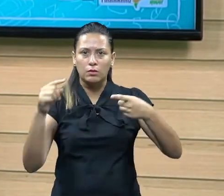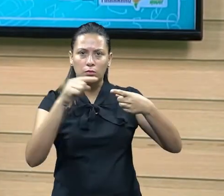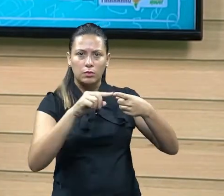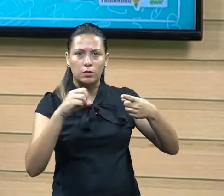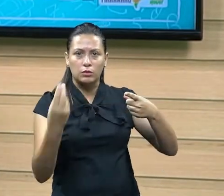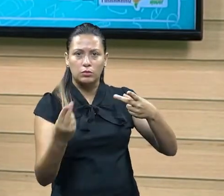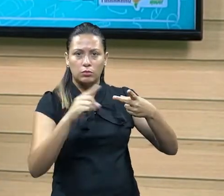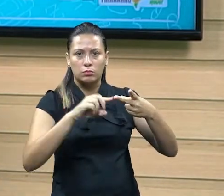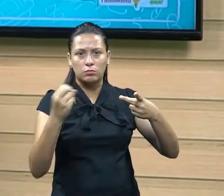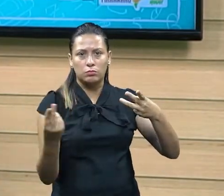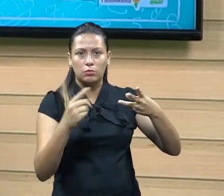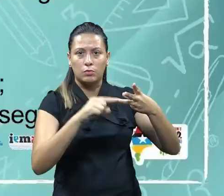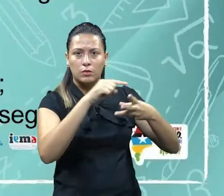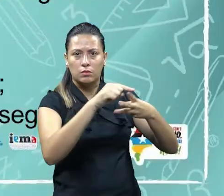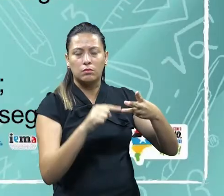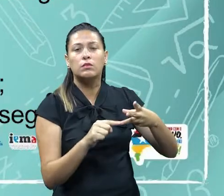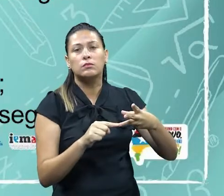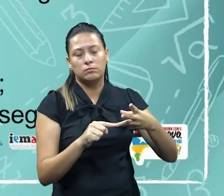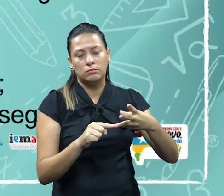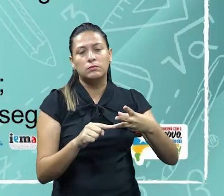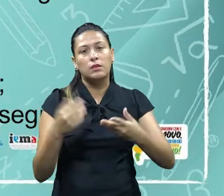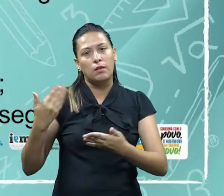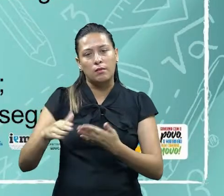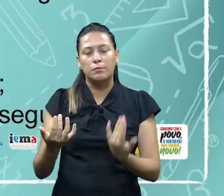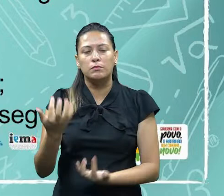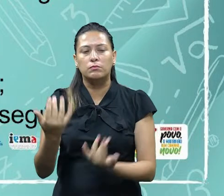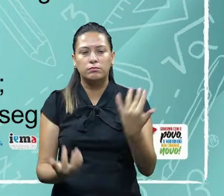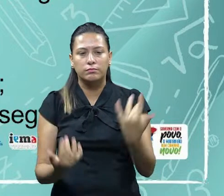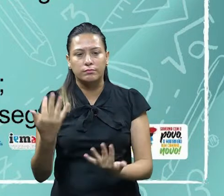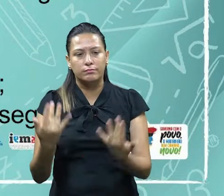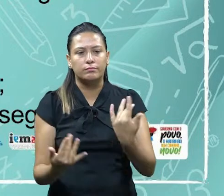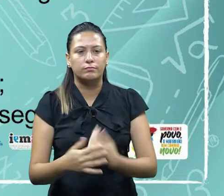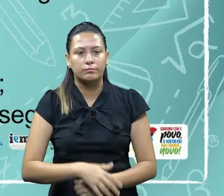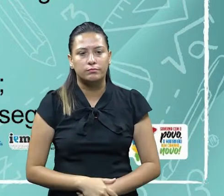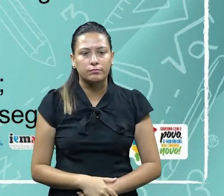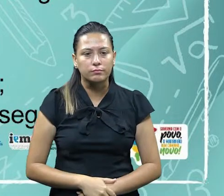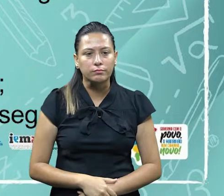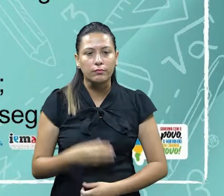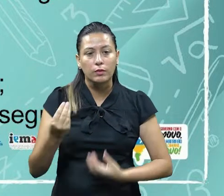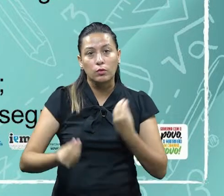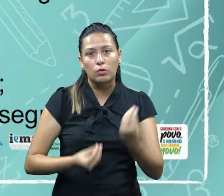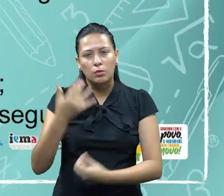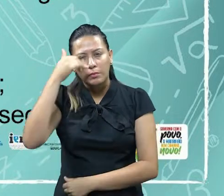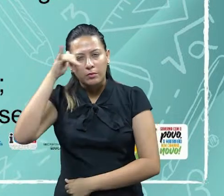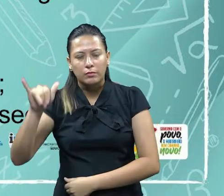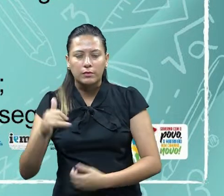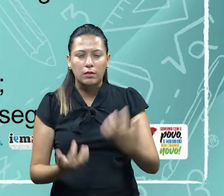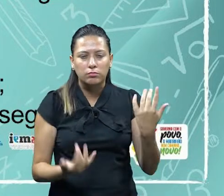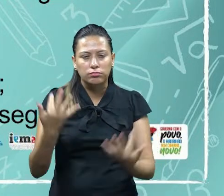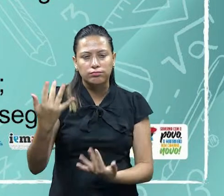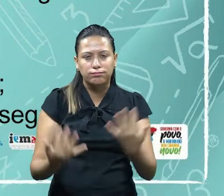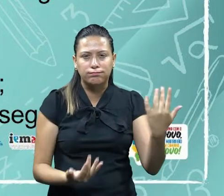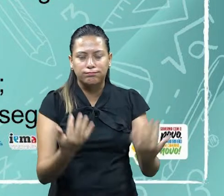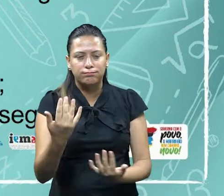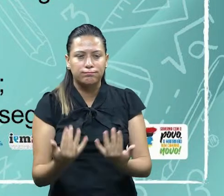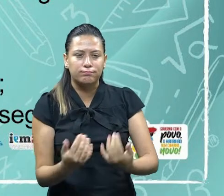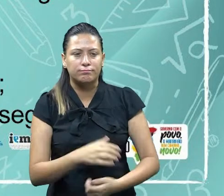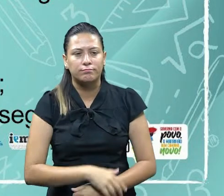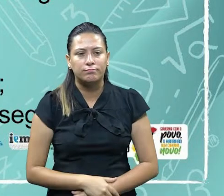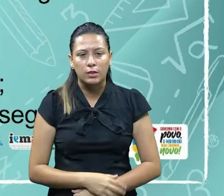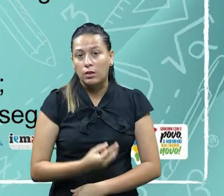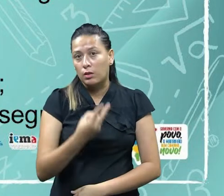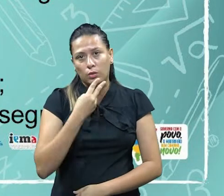triângulo, eu elimino o fogo. Proteção e combate a incêndio. Como prevenir os incêndios?